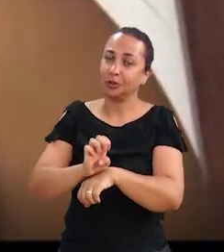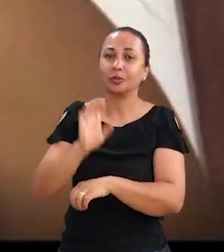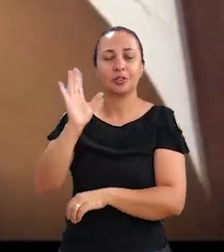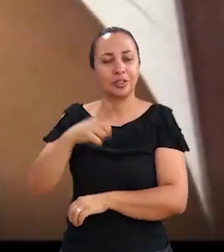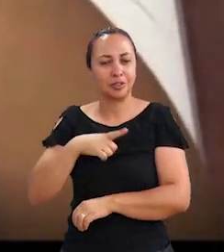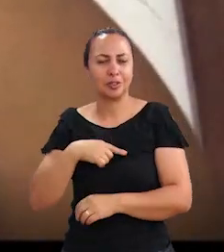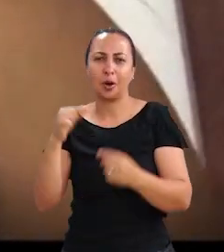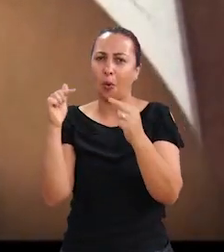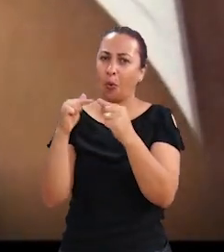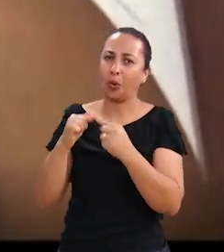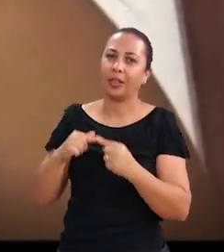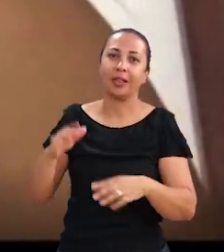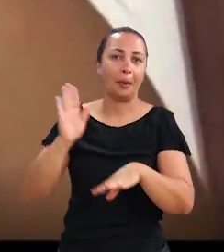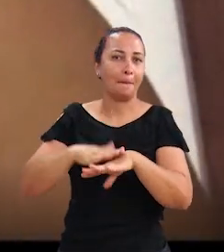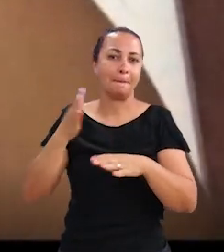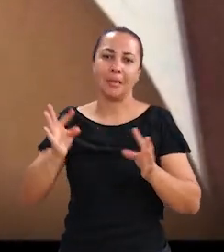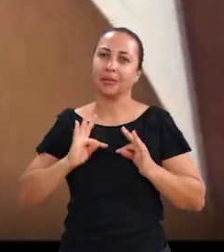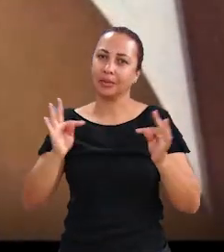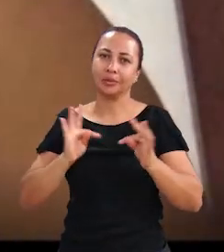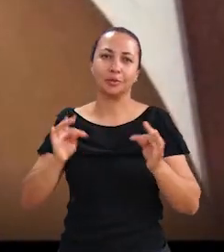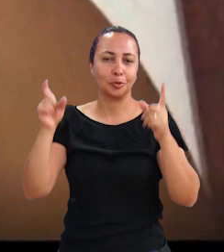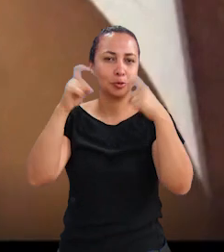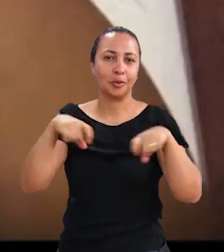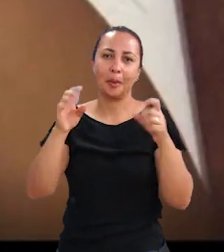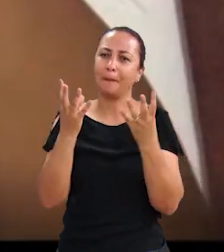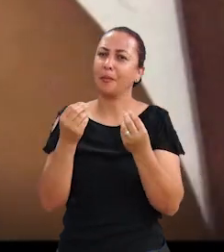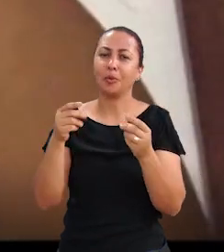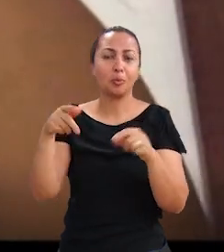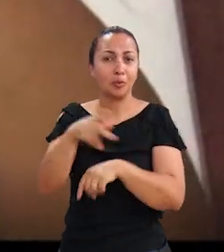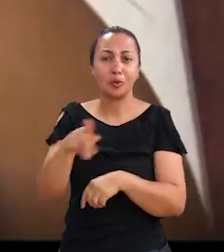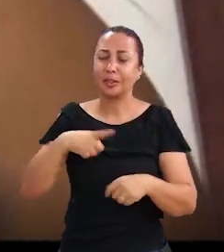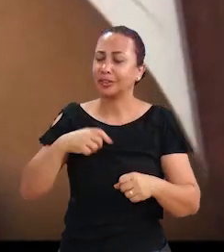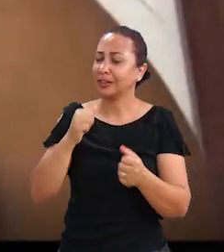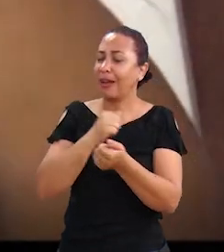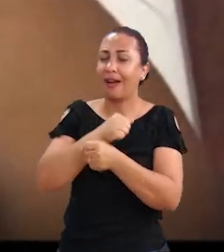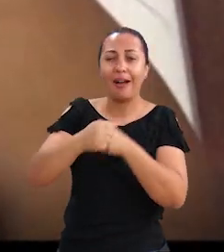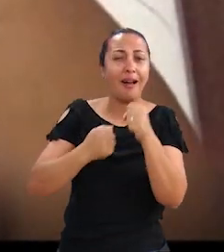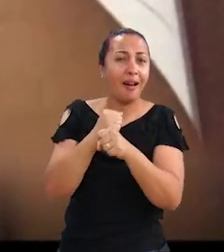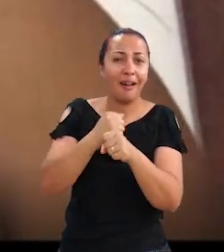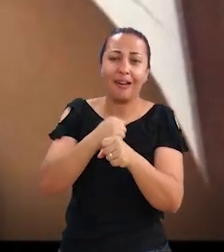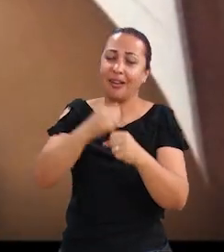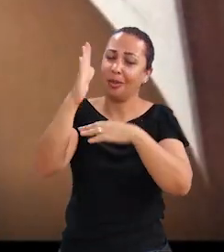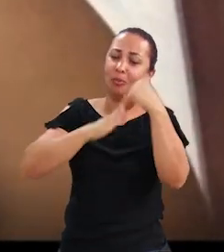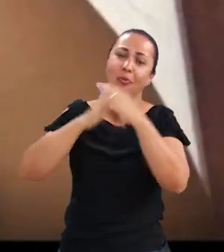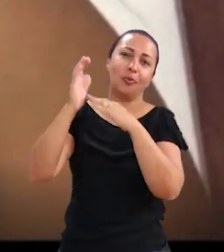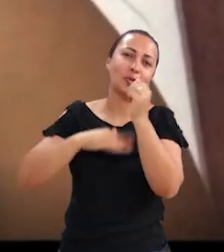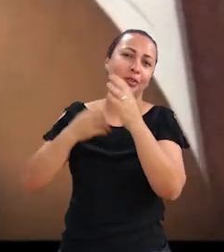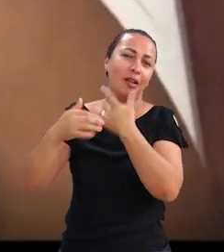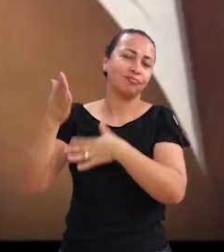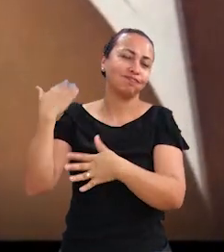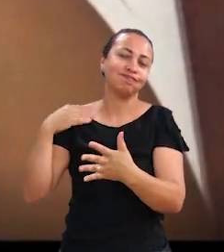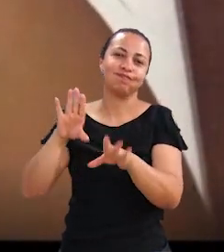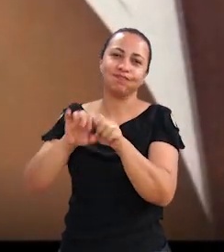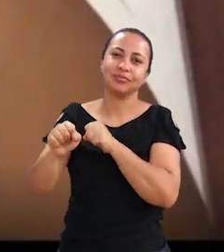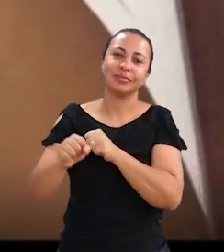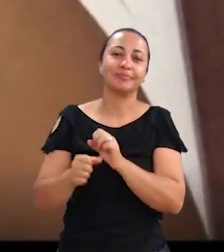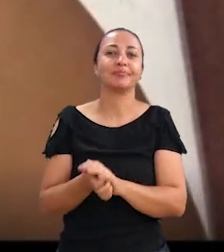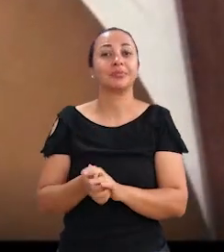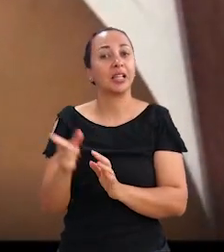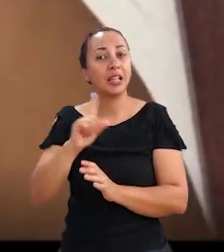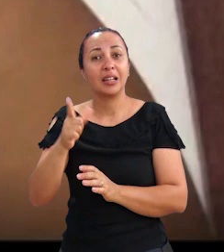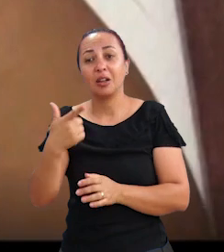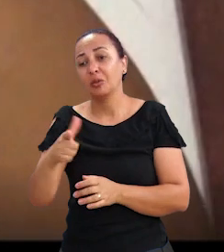tinha esse contato muito mais, porque muitos professores tinham anos de profissão e